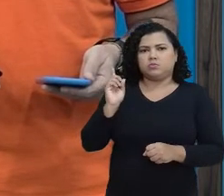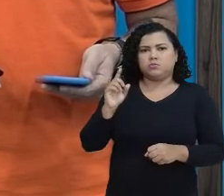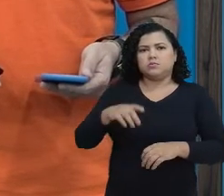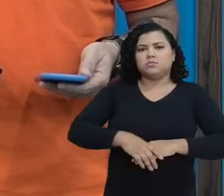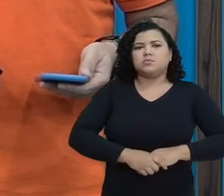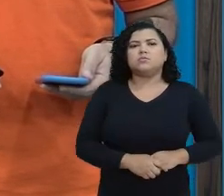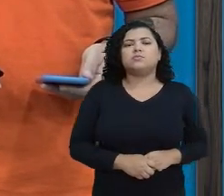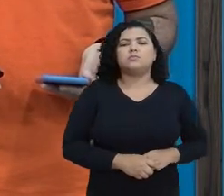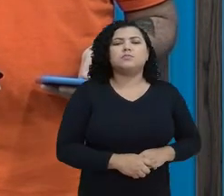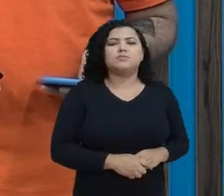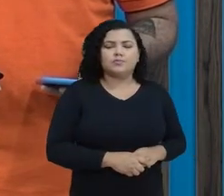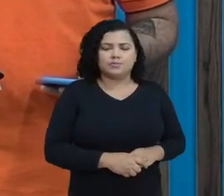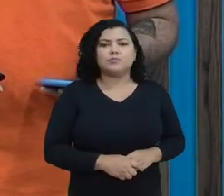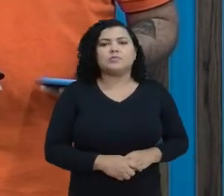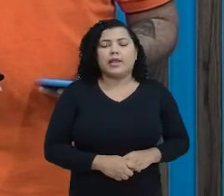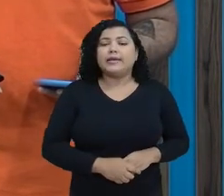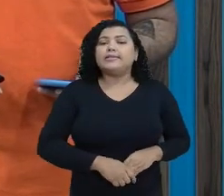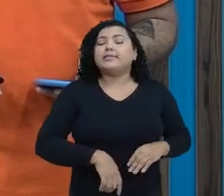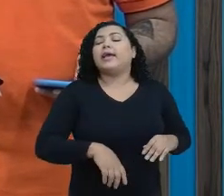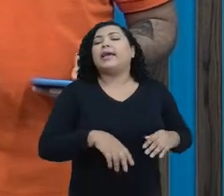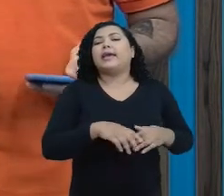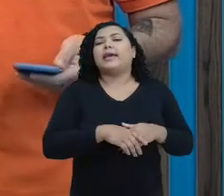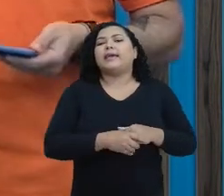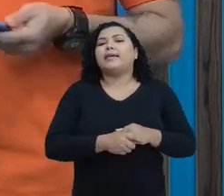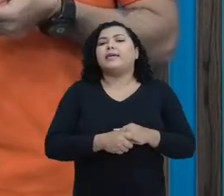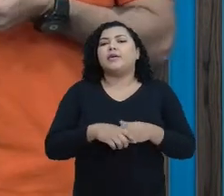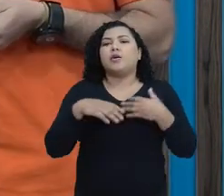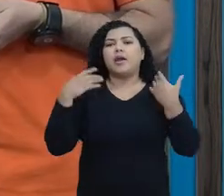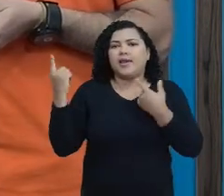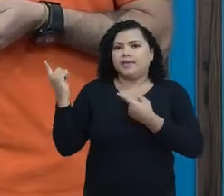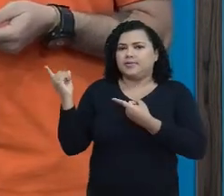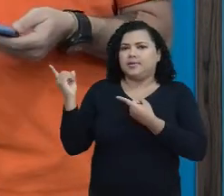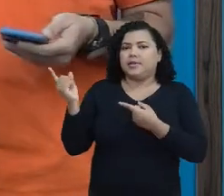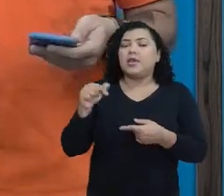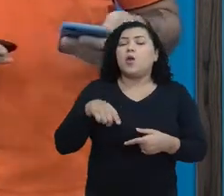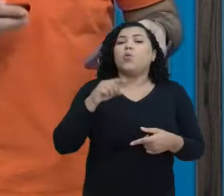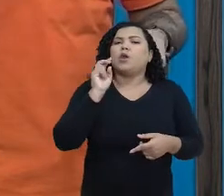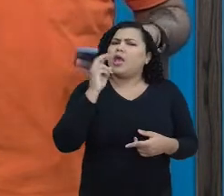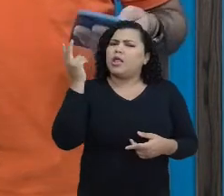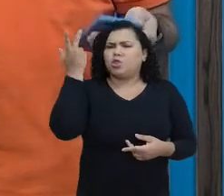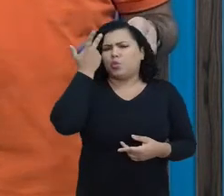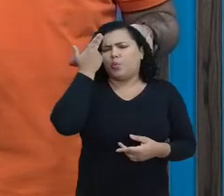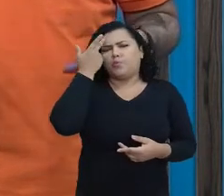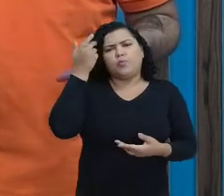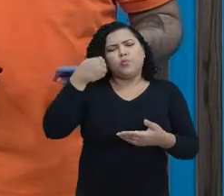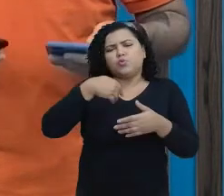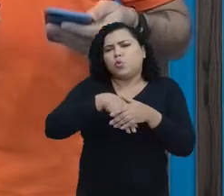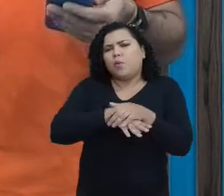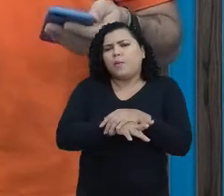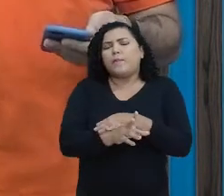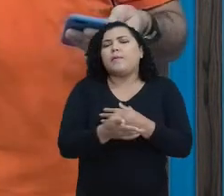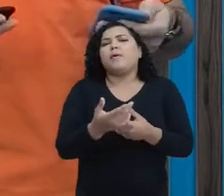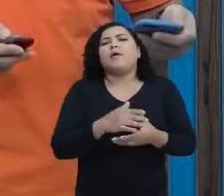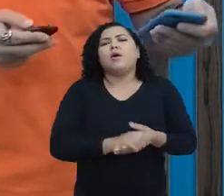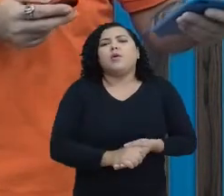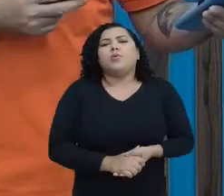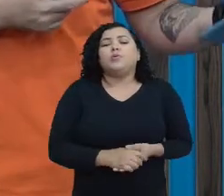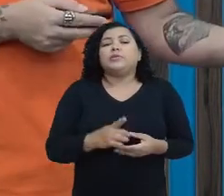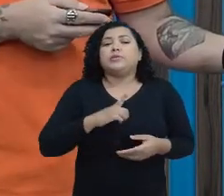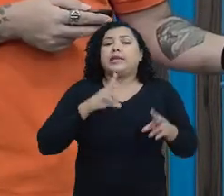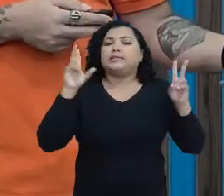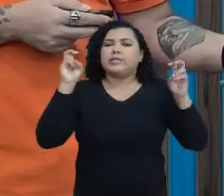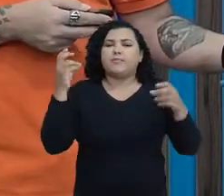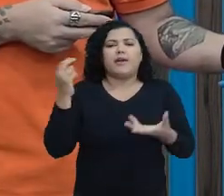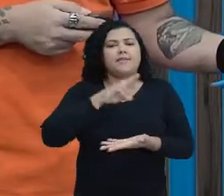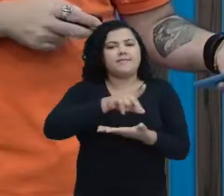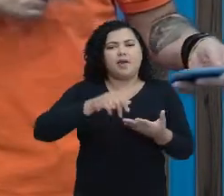vai analisar o universo de grandezas proporcionais, na aula anterior, essas imagens que estão aparecendo aí atrás são imagens que a gente